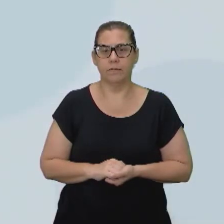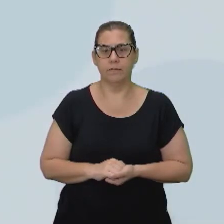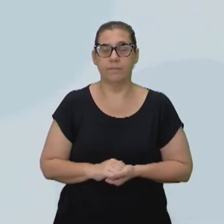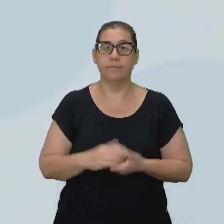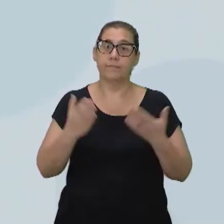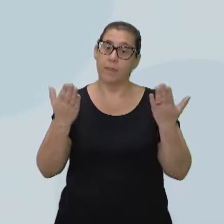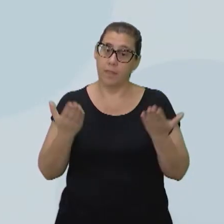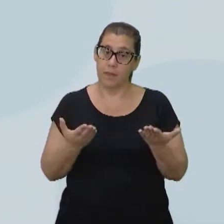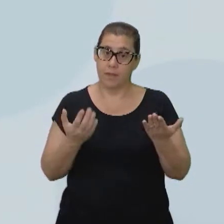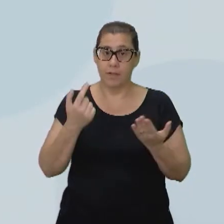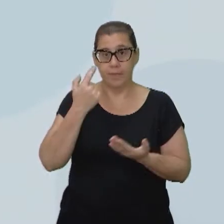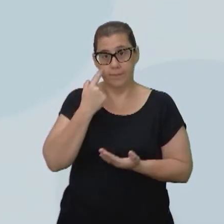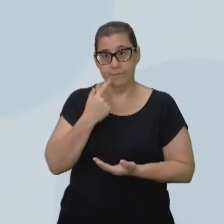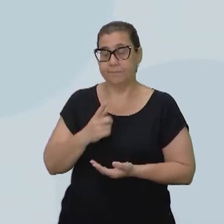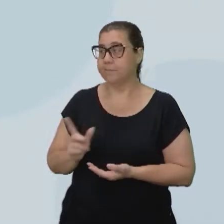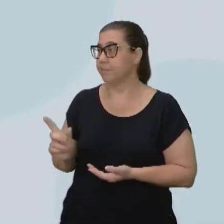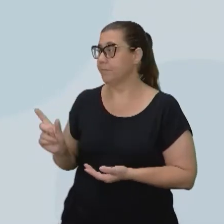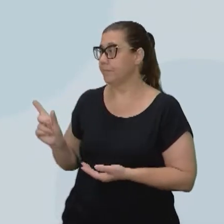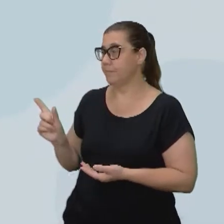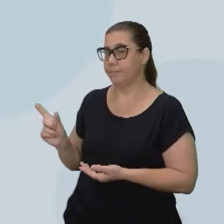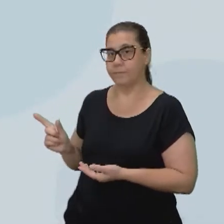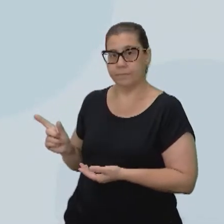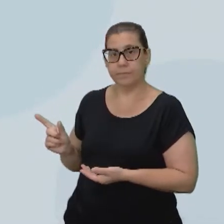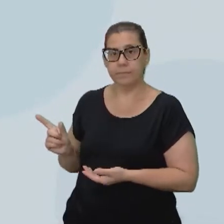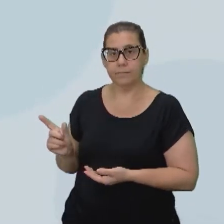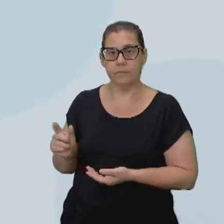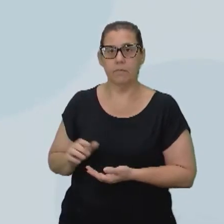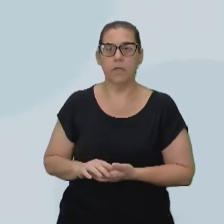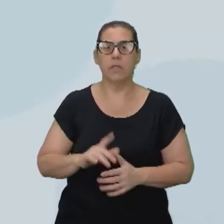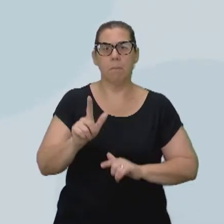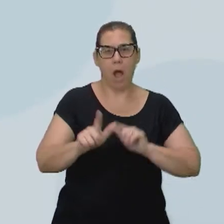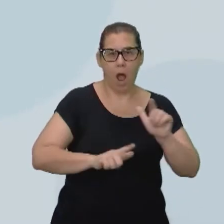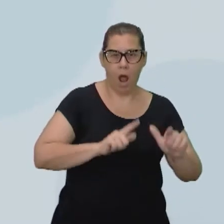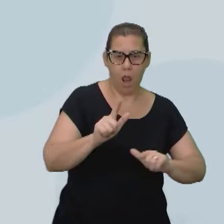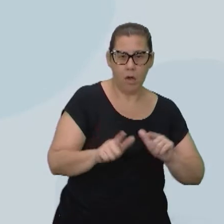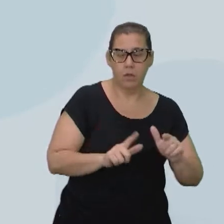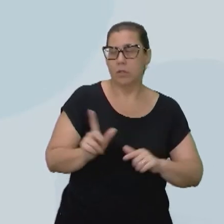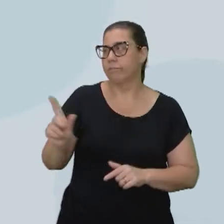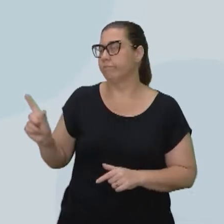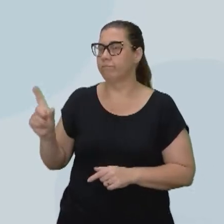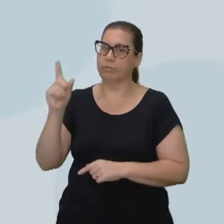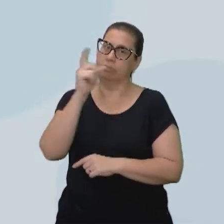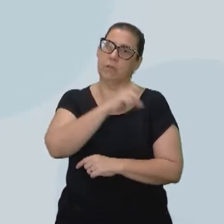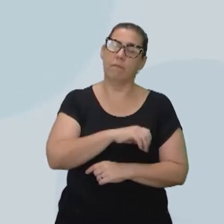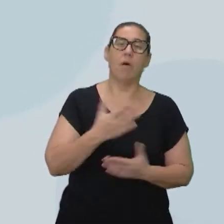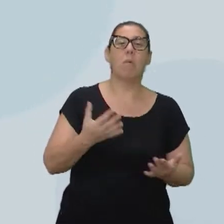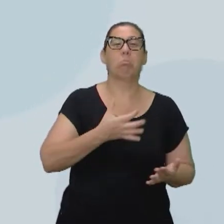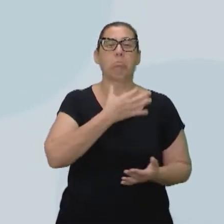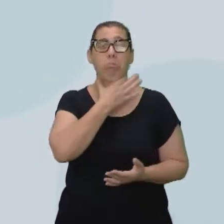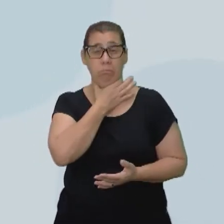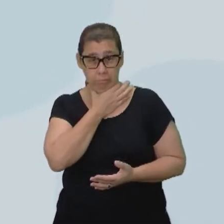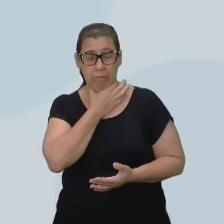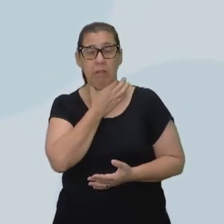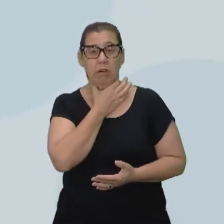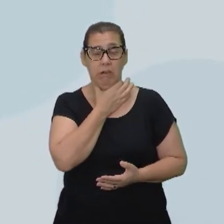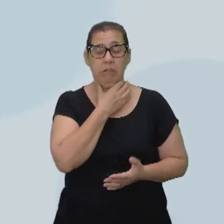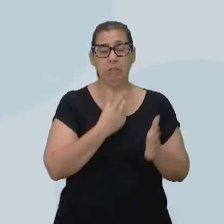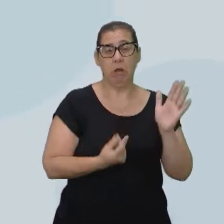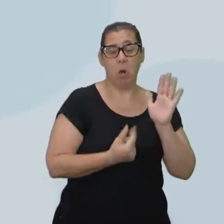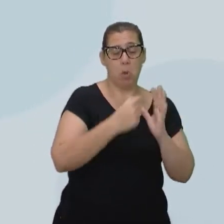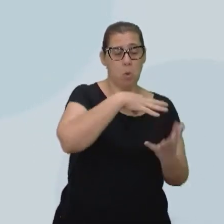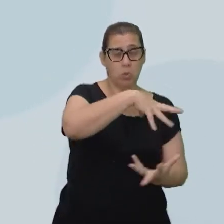agora chegamos aqui num ponto, trabalho e precarização. A partir da crise econômica mundial da década de